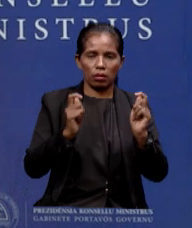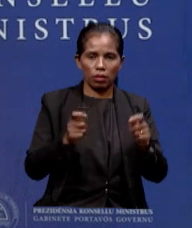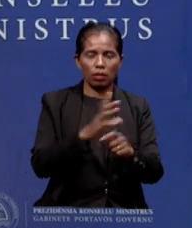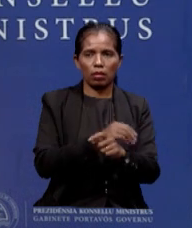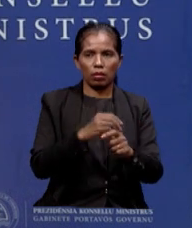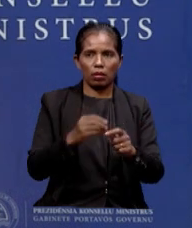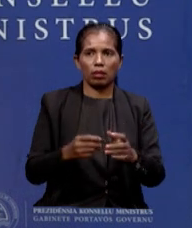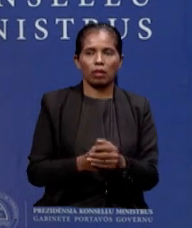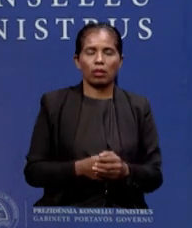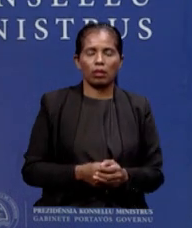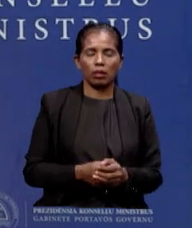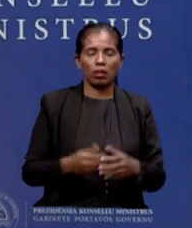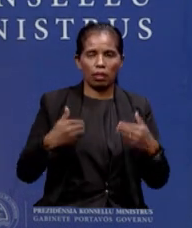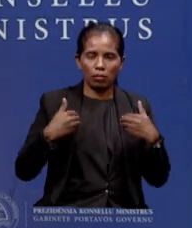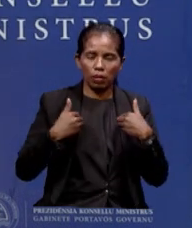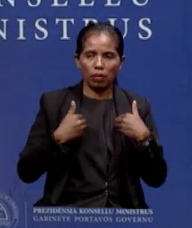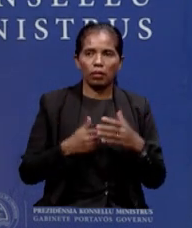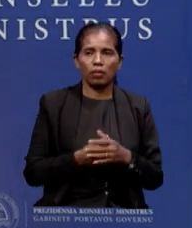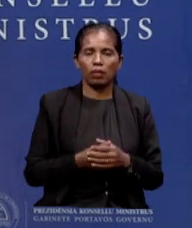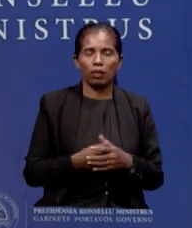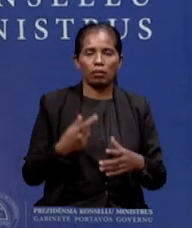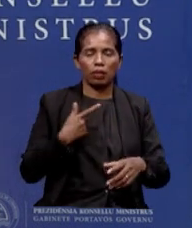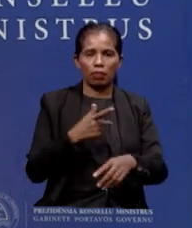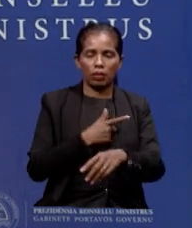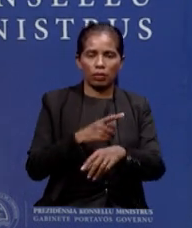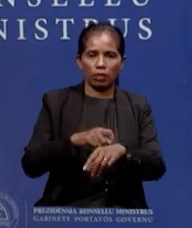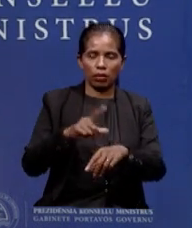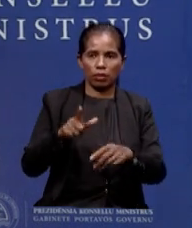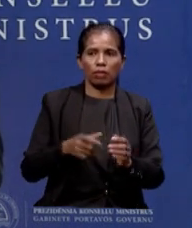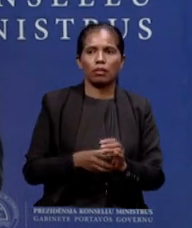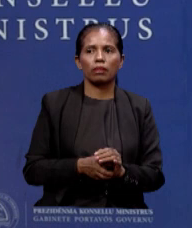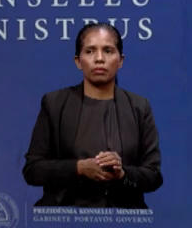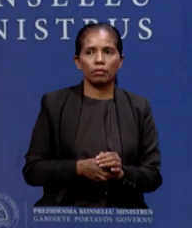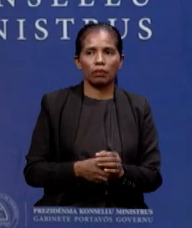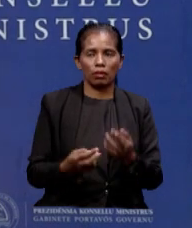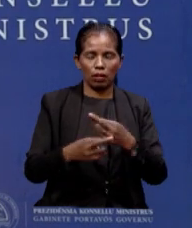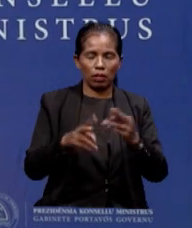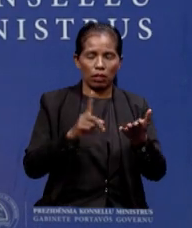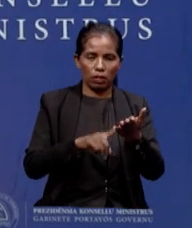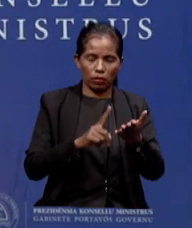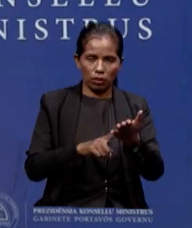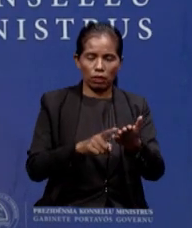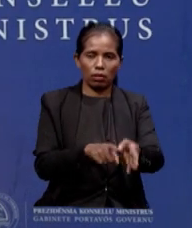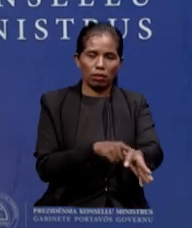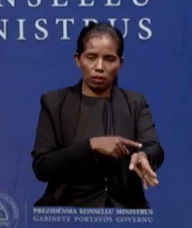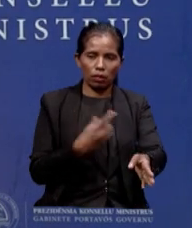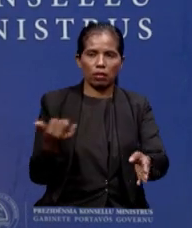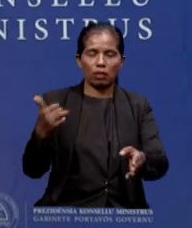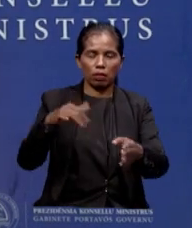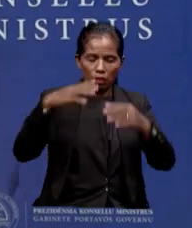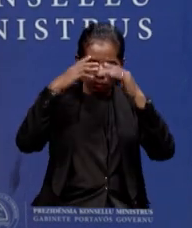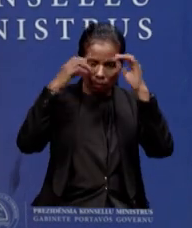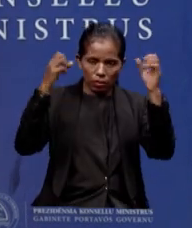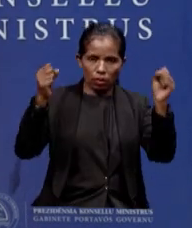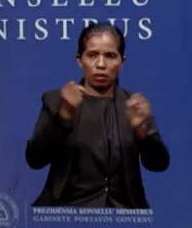fale texto de Bema e a Parlamento Nacional. Ainda é resultante de discussão na área que Bema e Senhor Presidente da